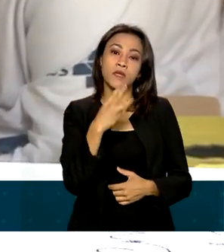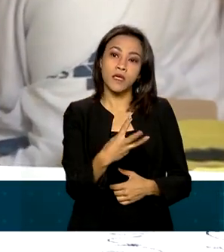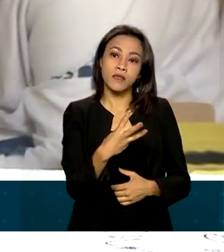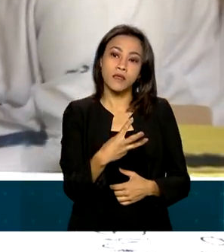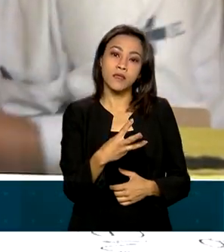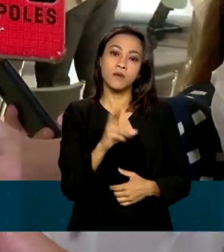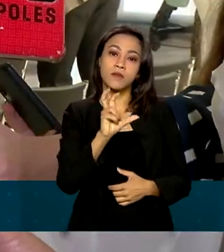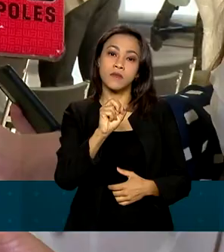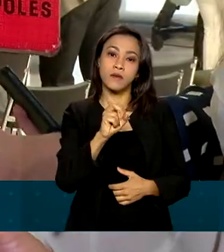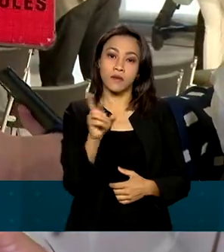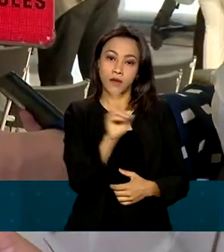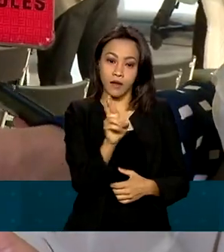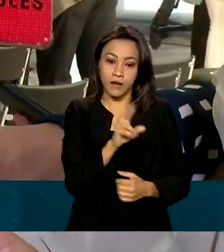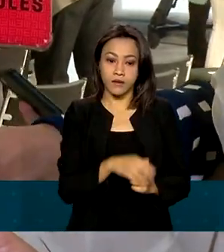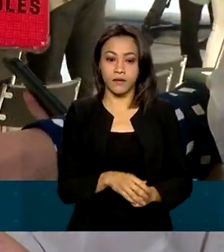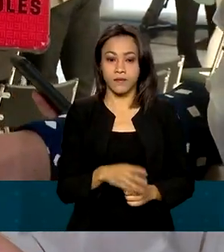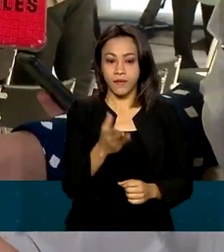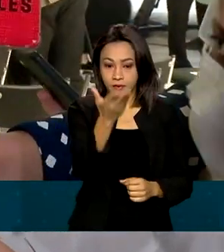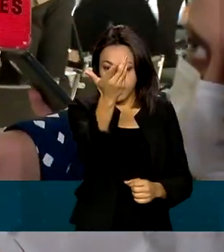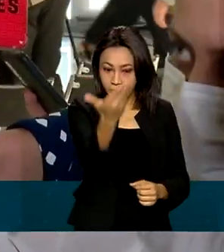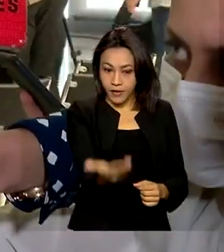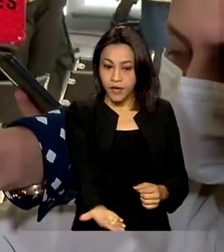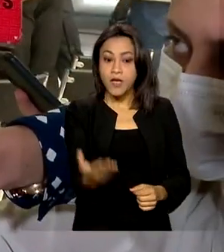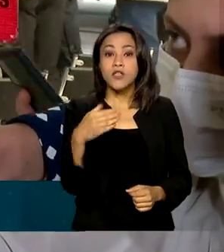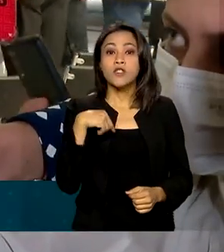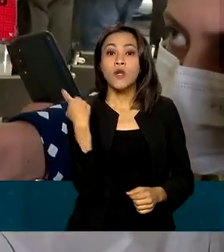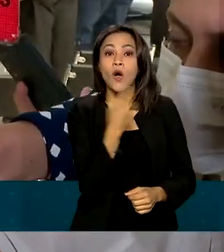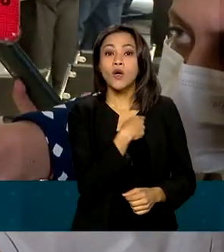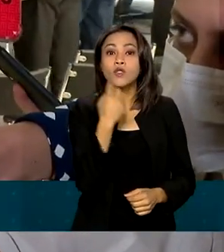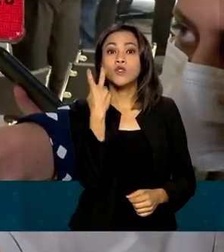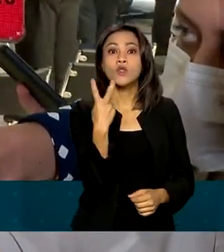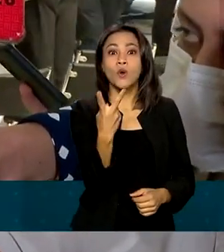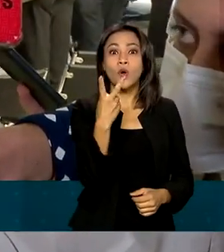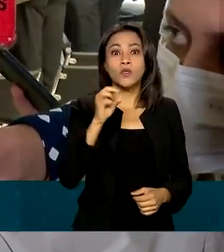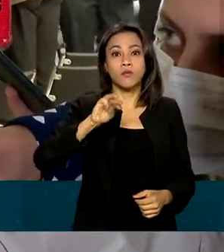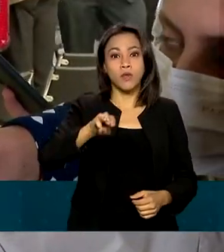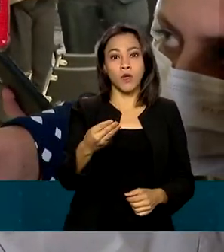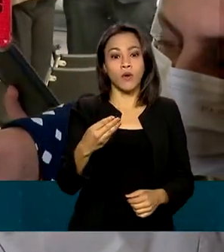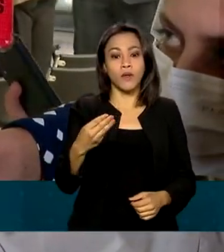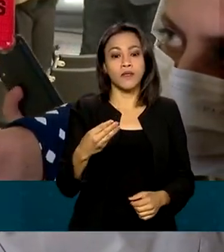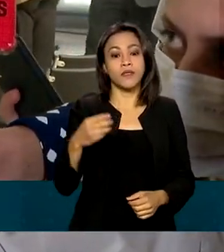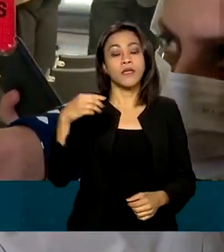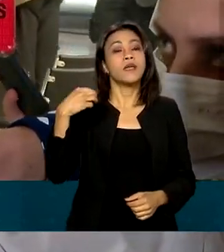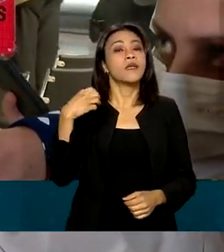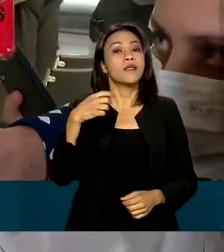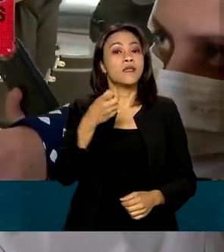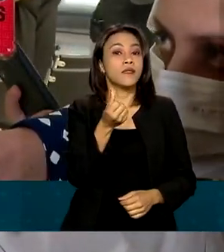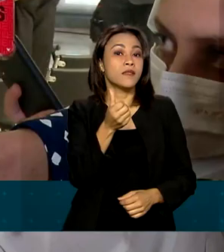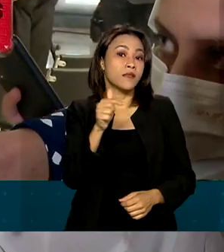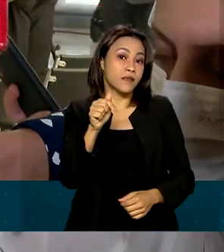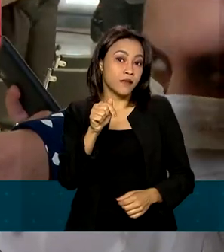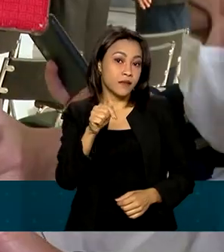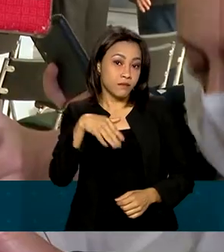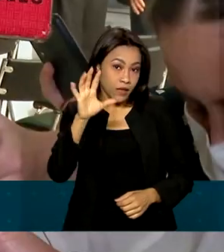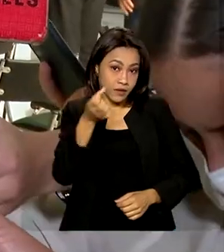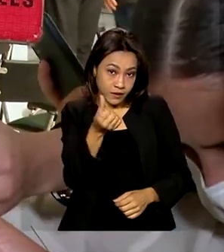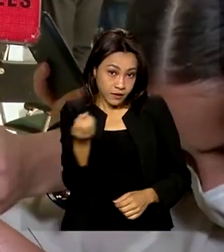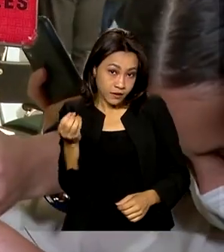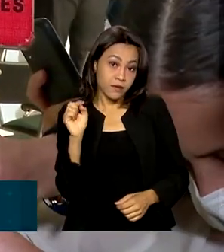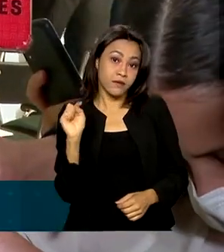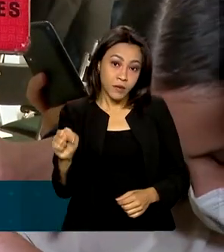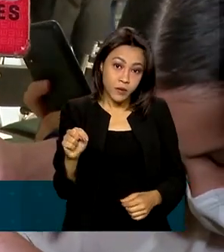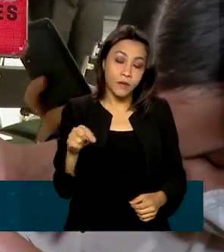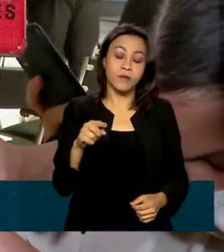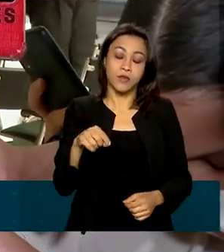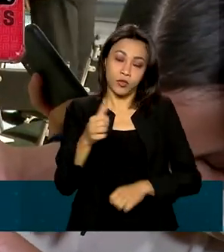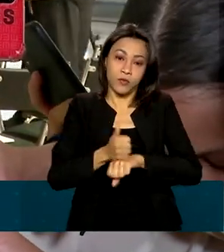2350 reais nós somos dois milhões a enfermagem no Brasil nós